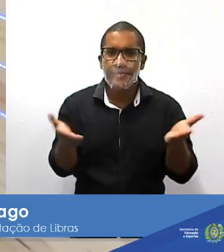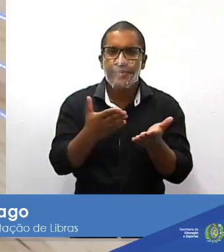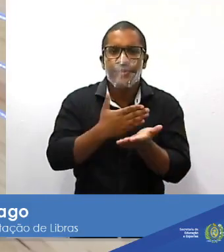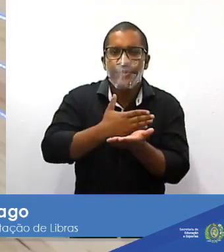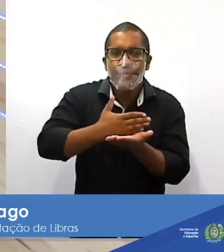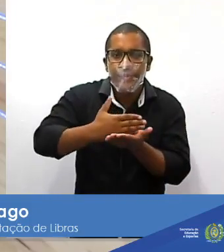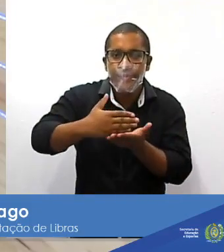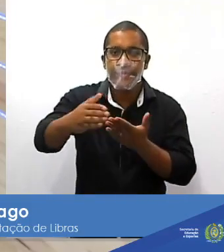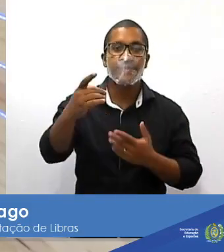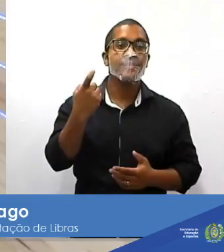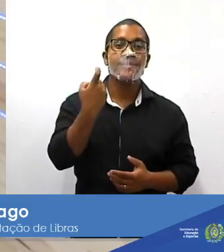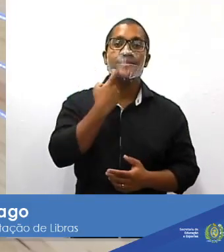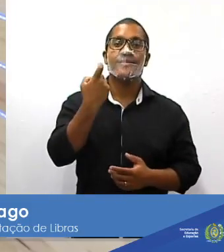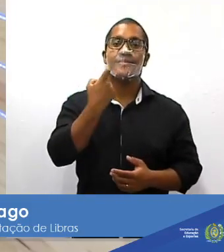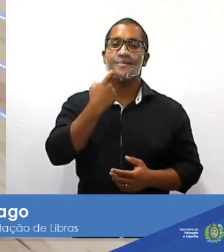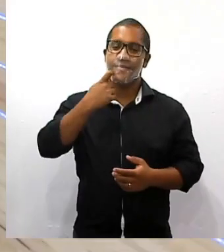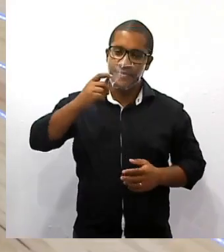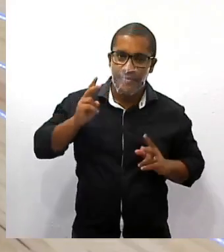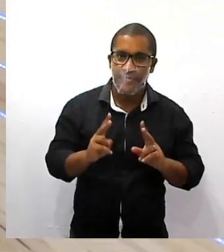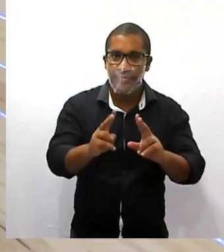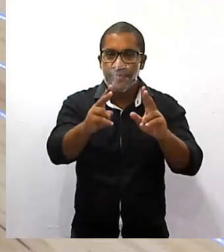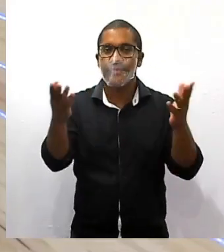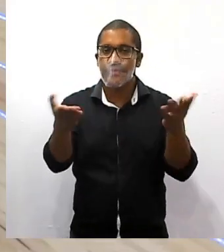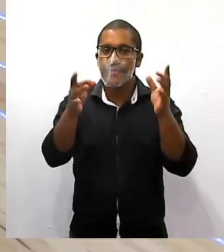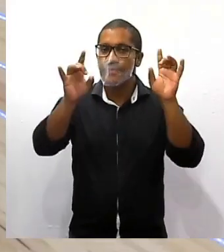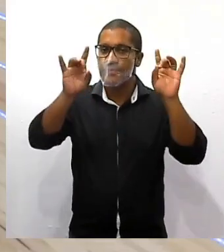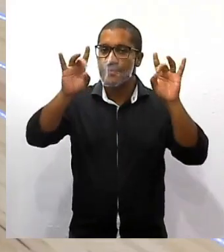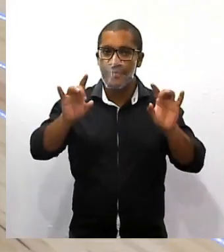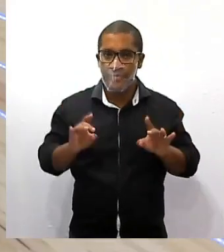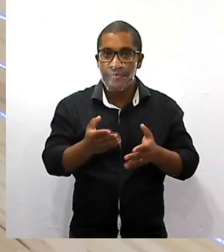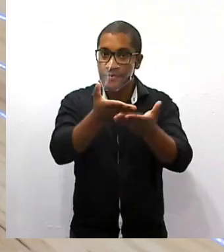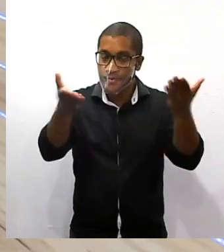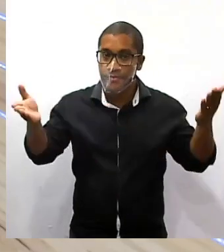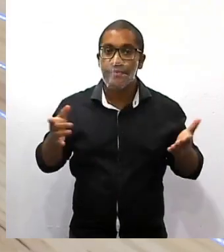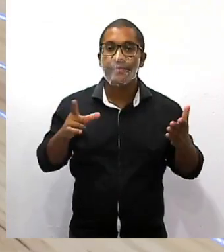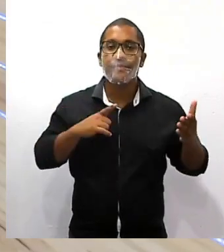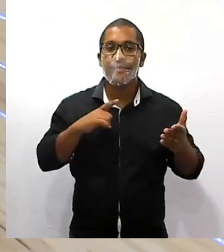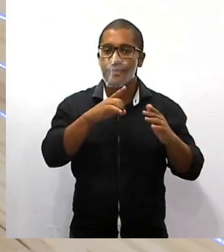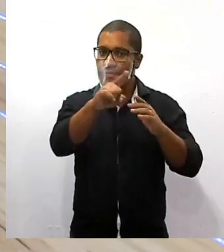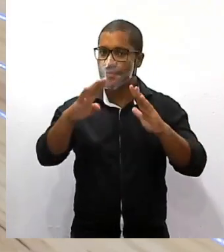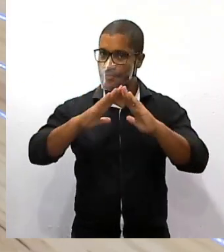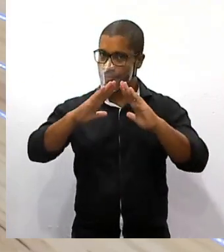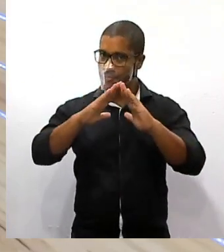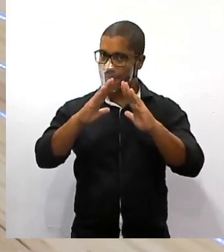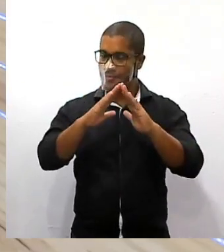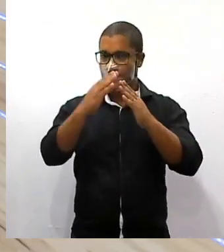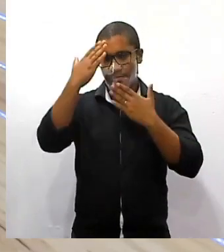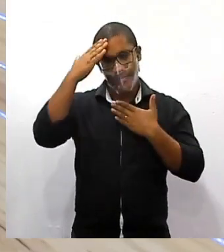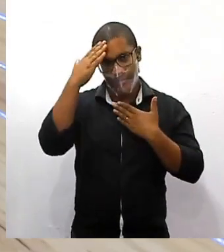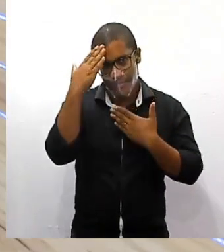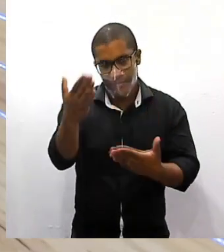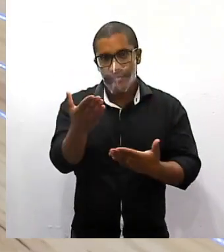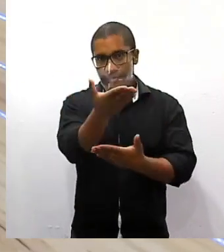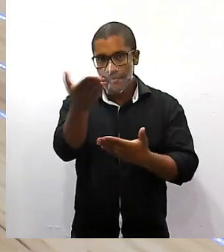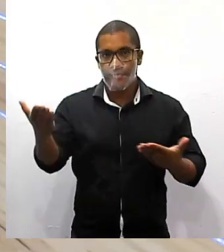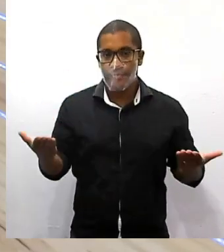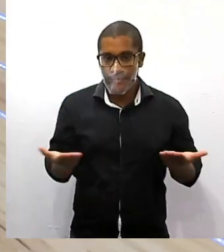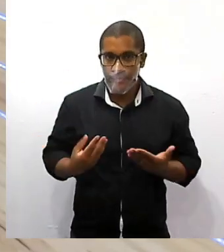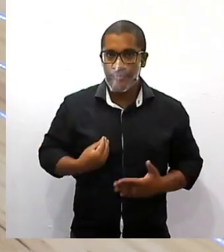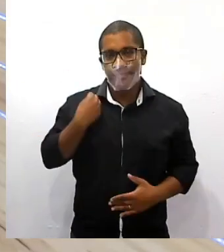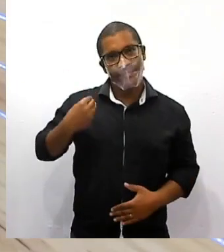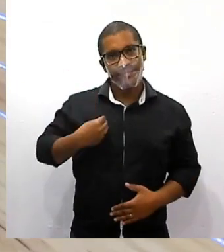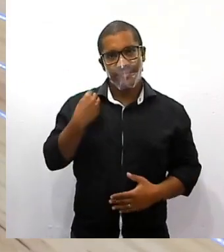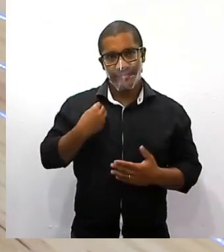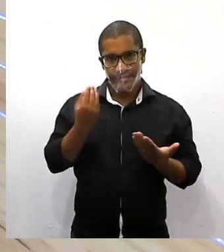uma sexta-feira especial para você que está aí na sua casa. Muito obrigado por você estar me recebendo.